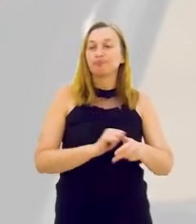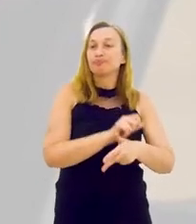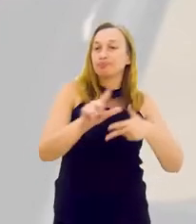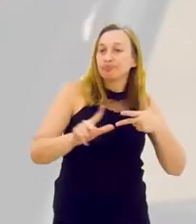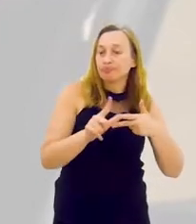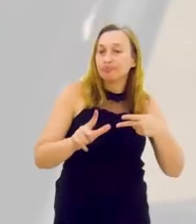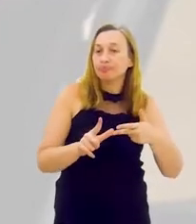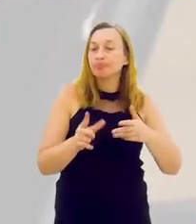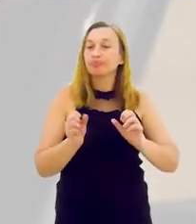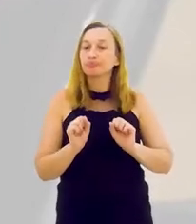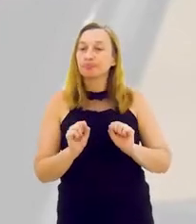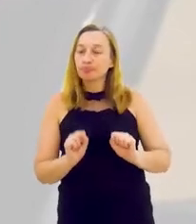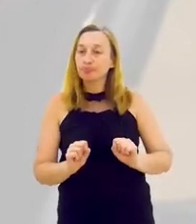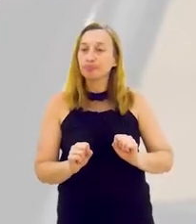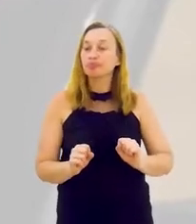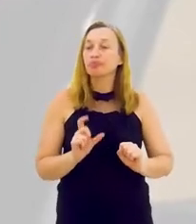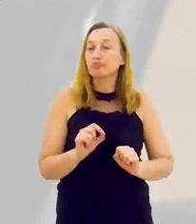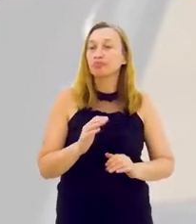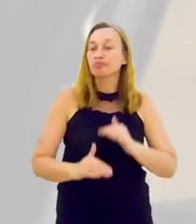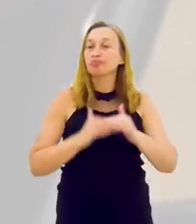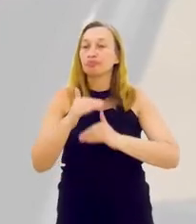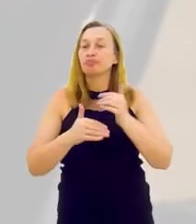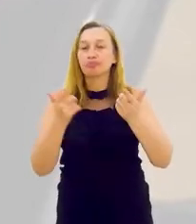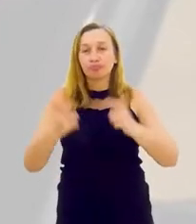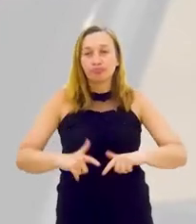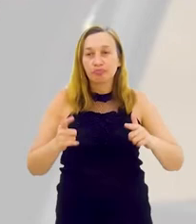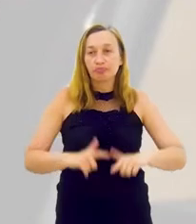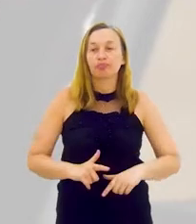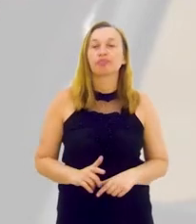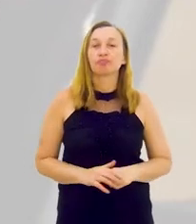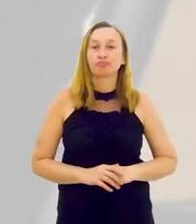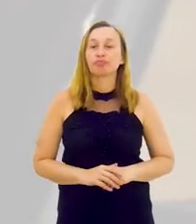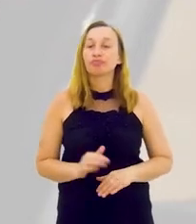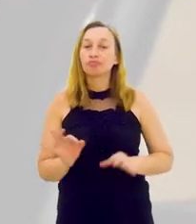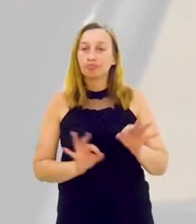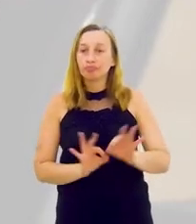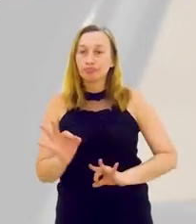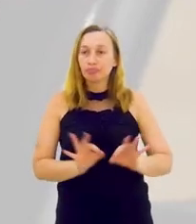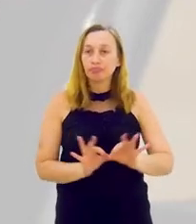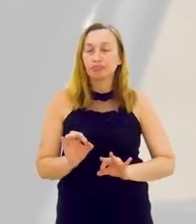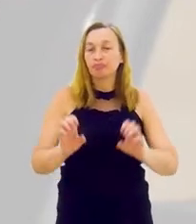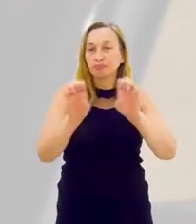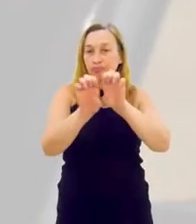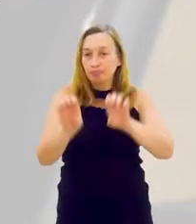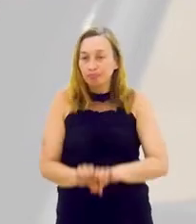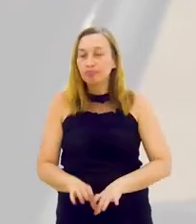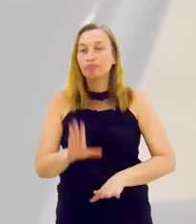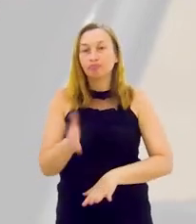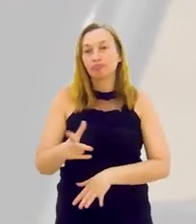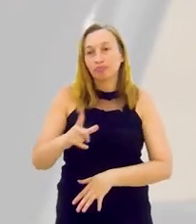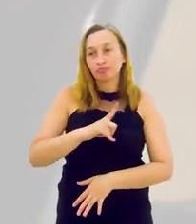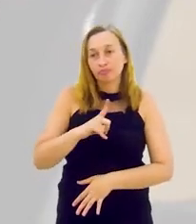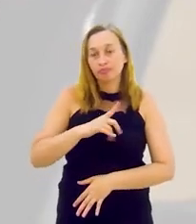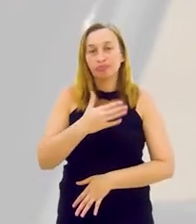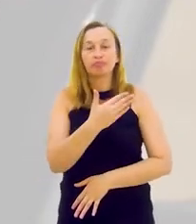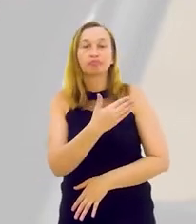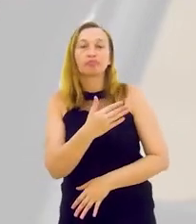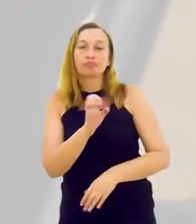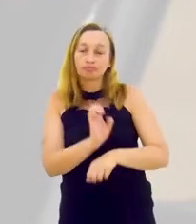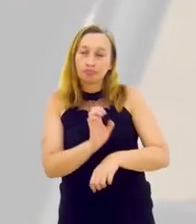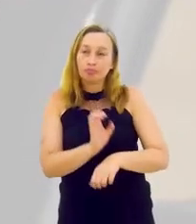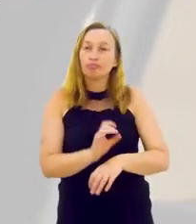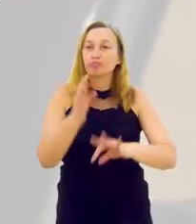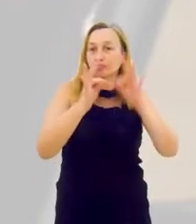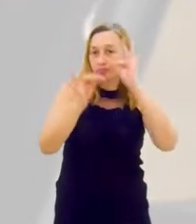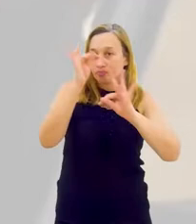Promover o fomento do desenvolvimento local, regional, pela tríplice hélice, organizando as infraestruturas que já existem no estado de tecnologia